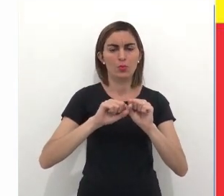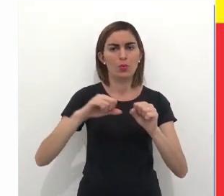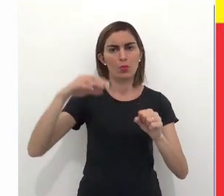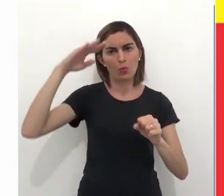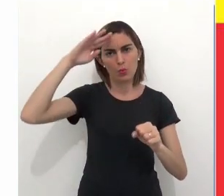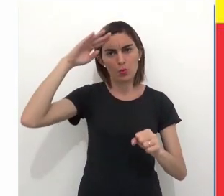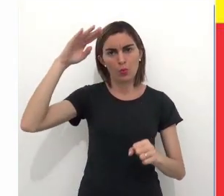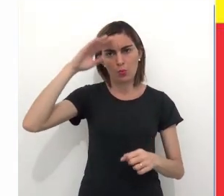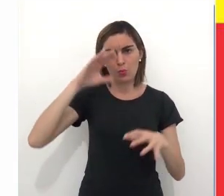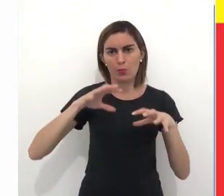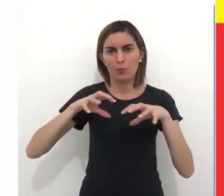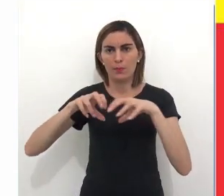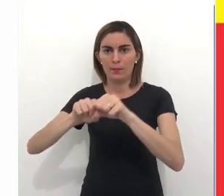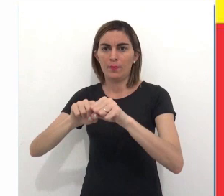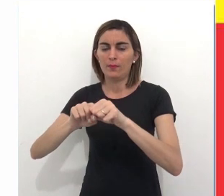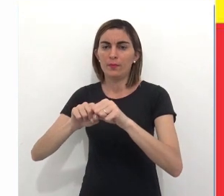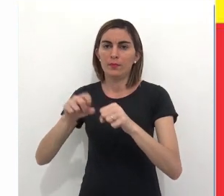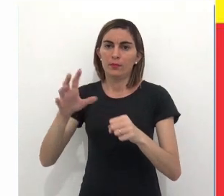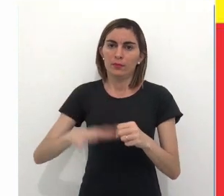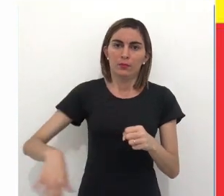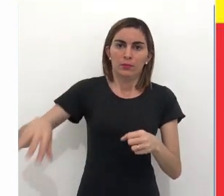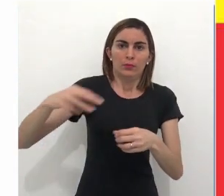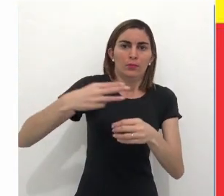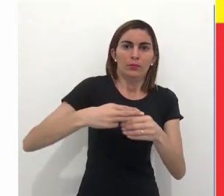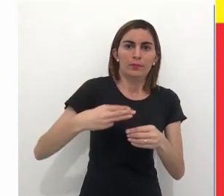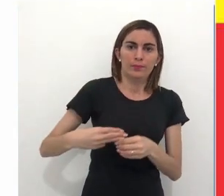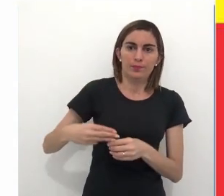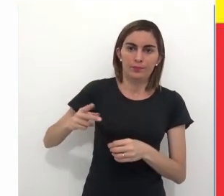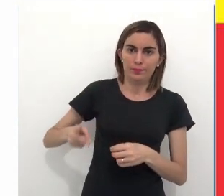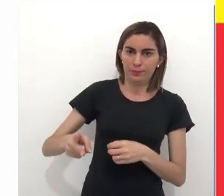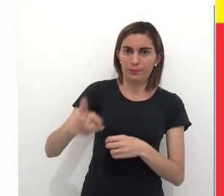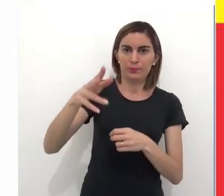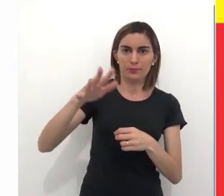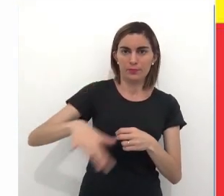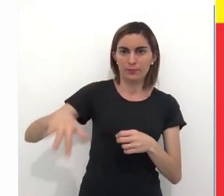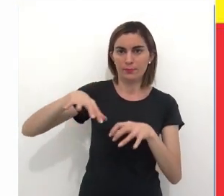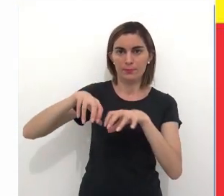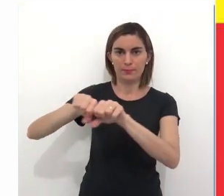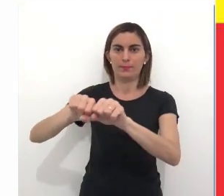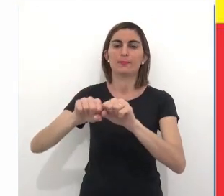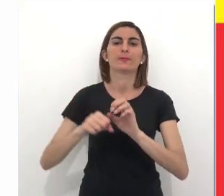o quartel, dos municipais permanentes.